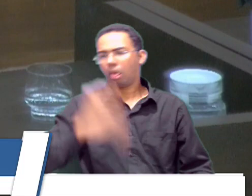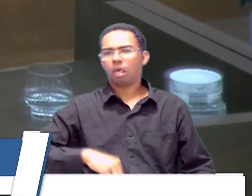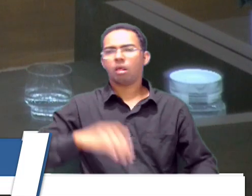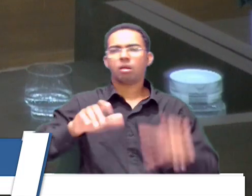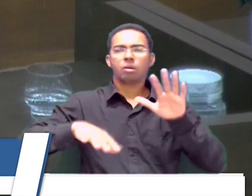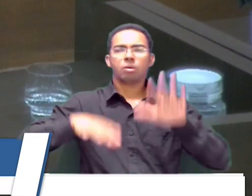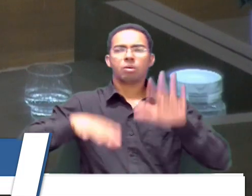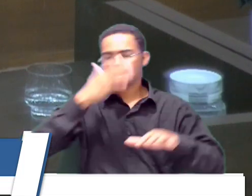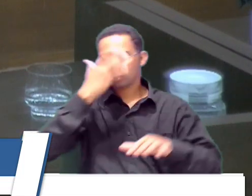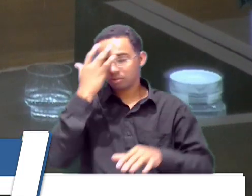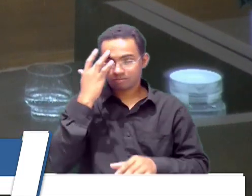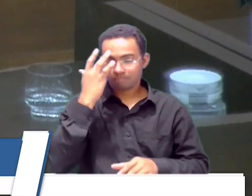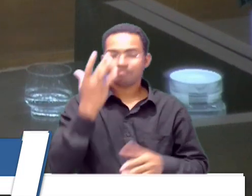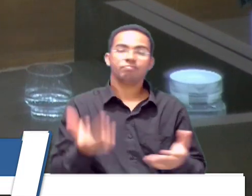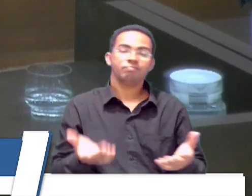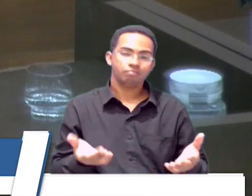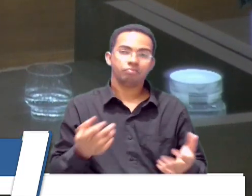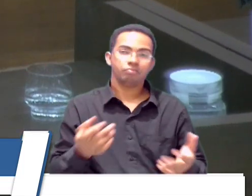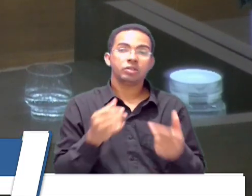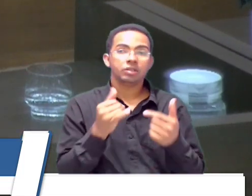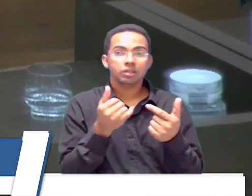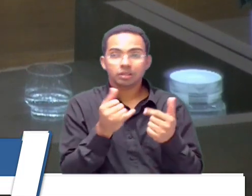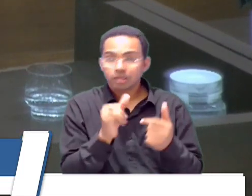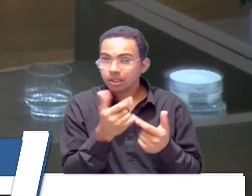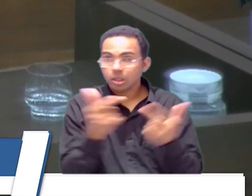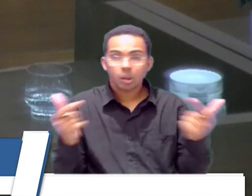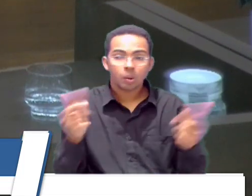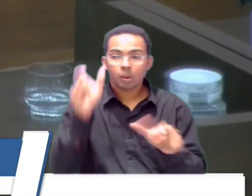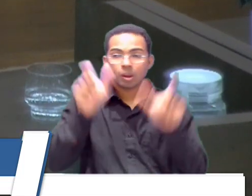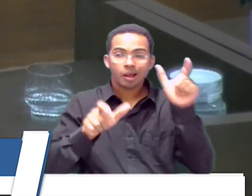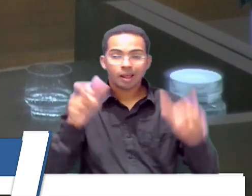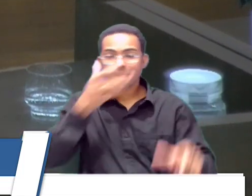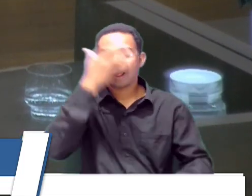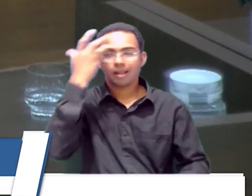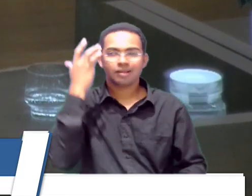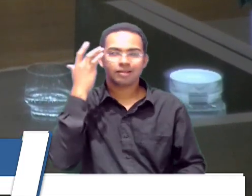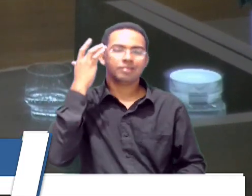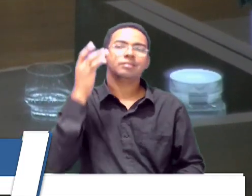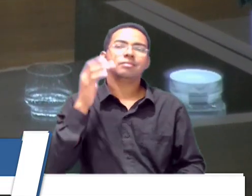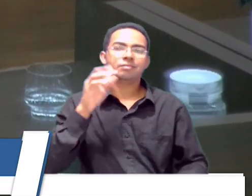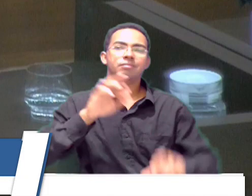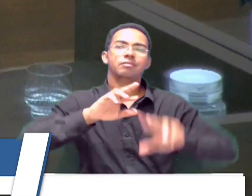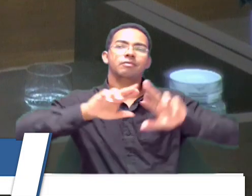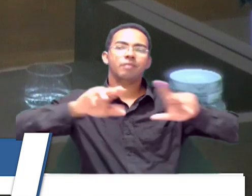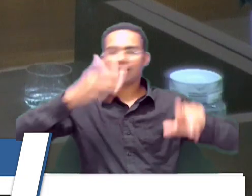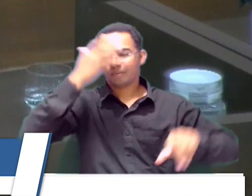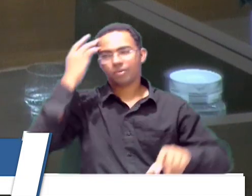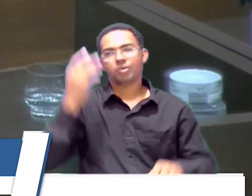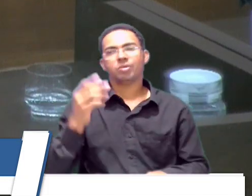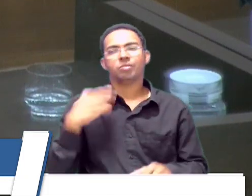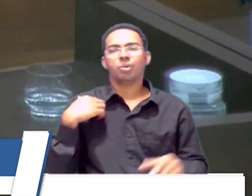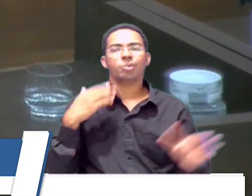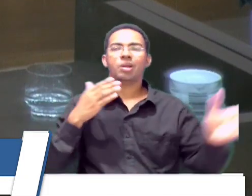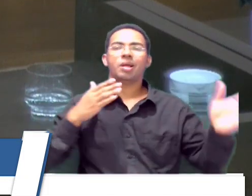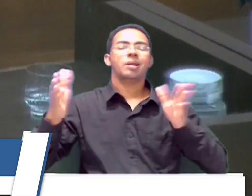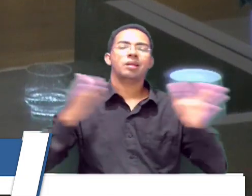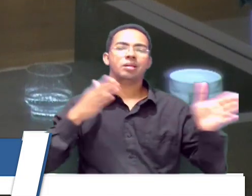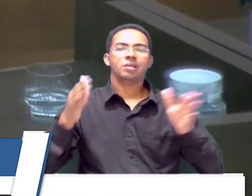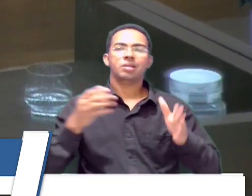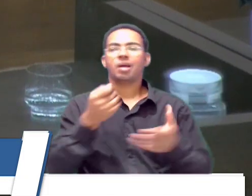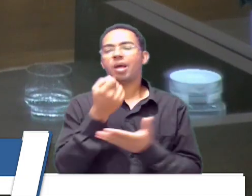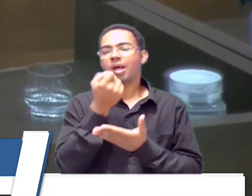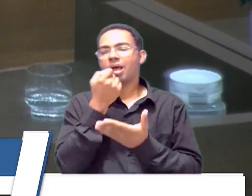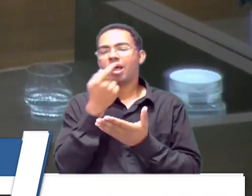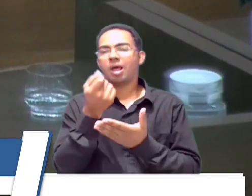pessoas, se não fosse por essas pessoas, muita gente não teria tido acesso ao medicamento